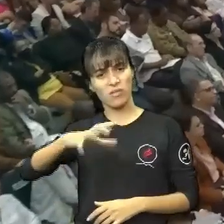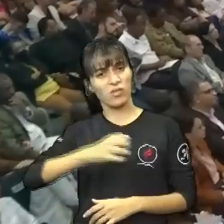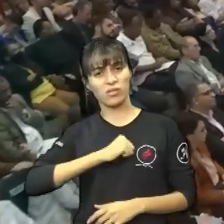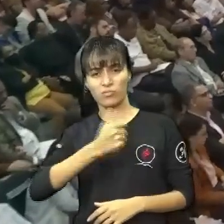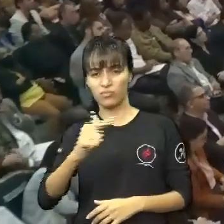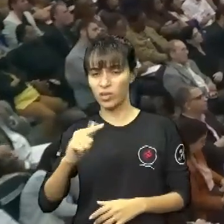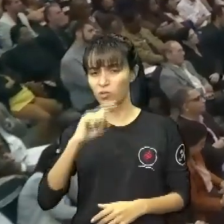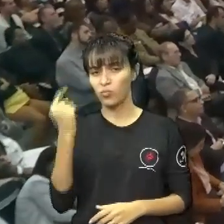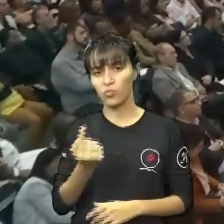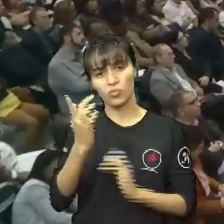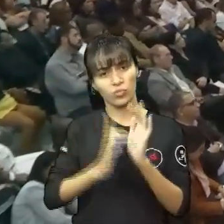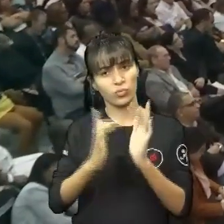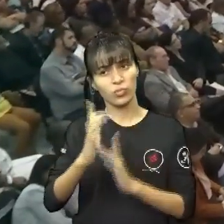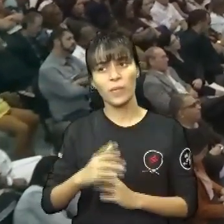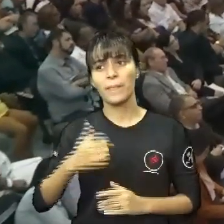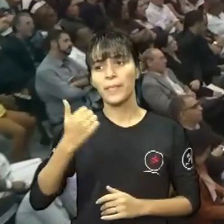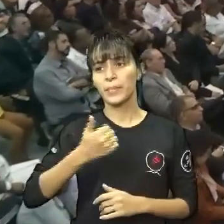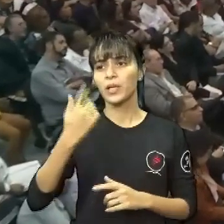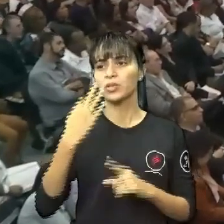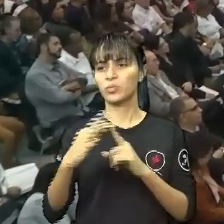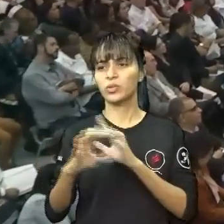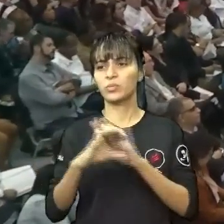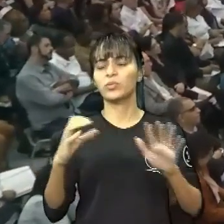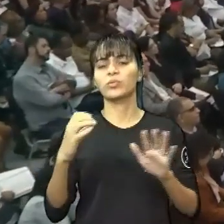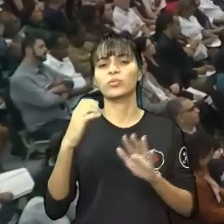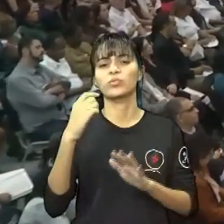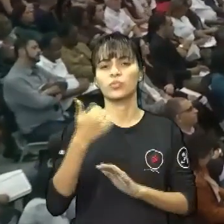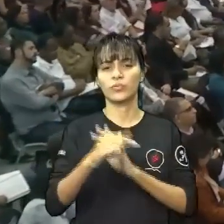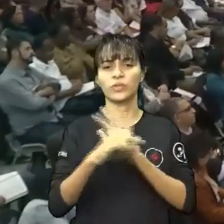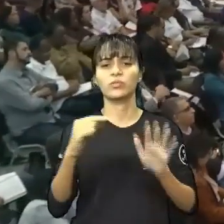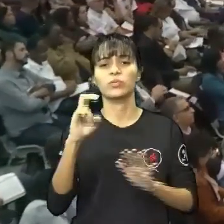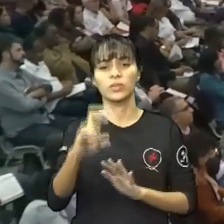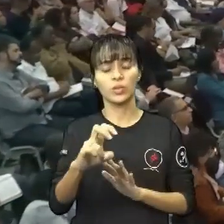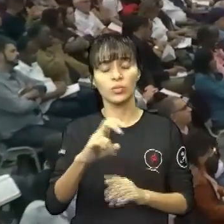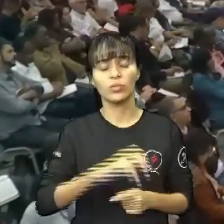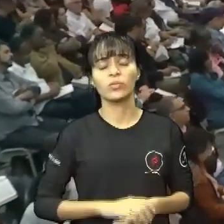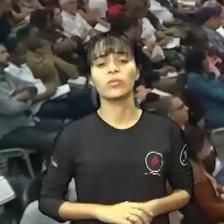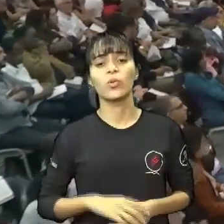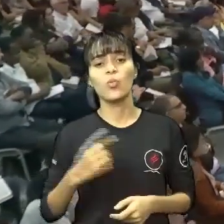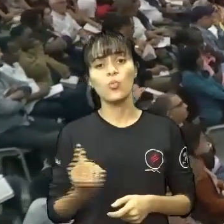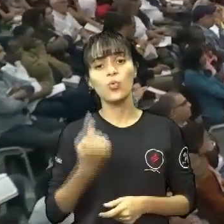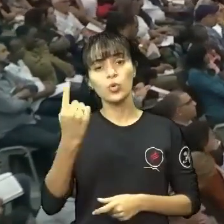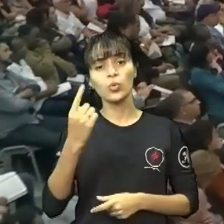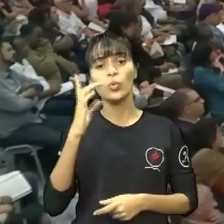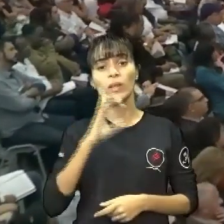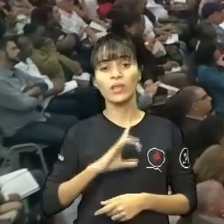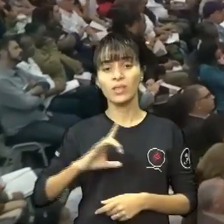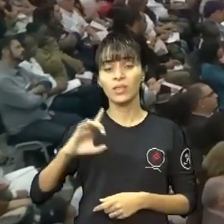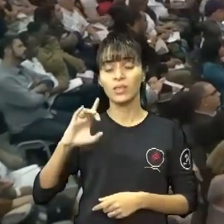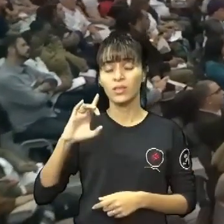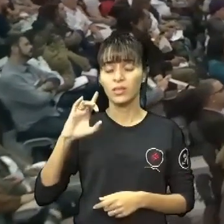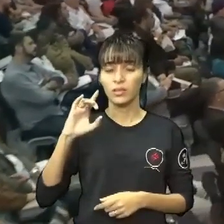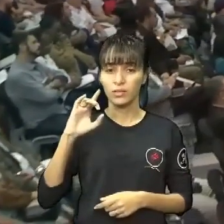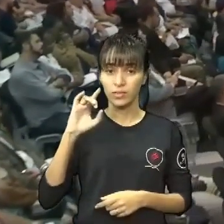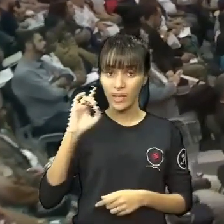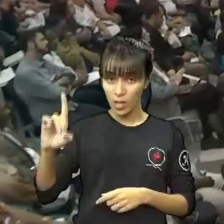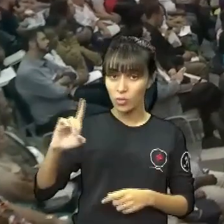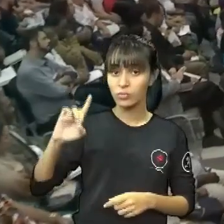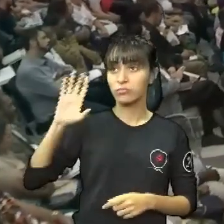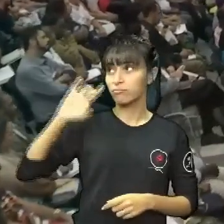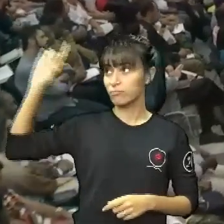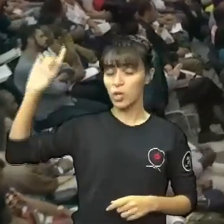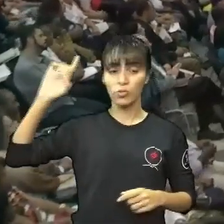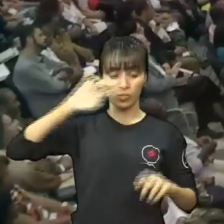Primeira Timóteo 2 5 diz que é um só Deus e um só mediador entre Deus e o homem então para